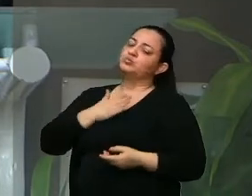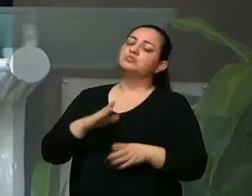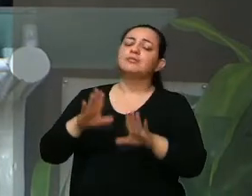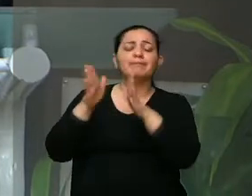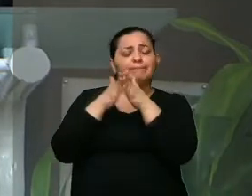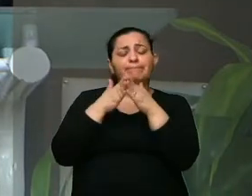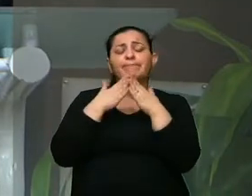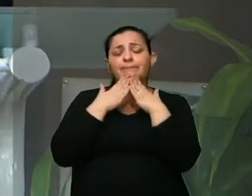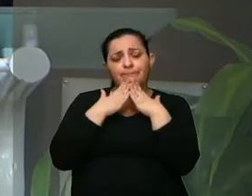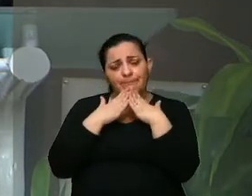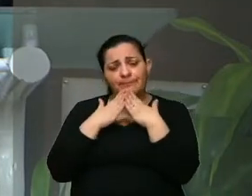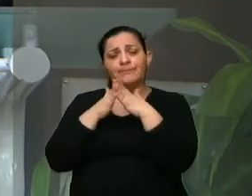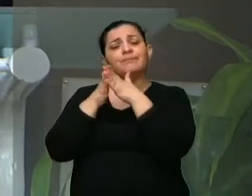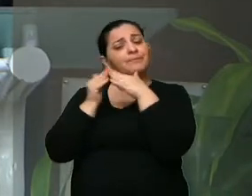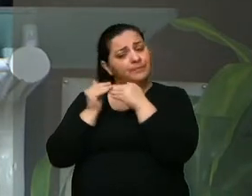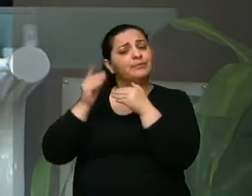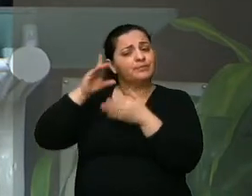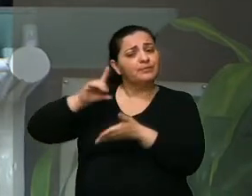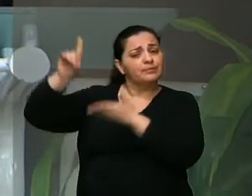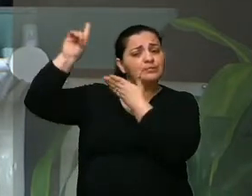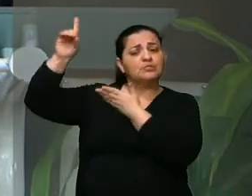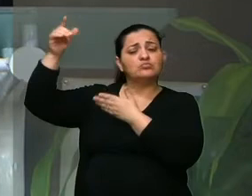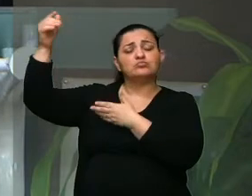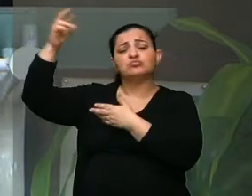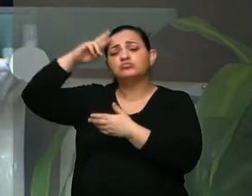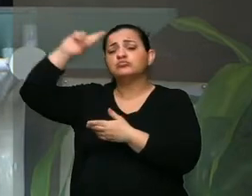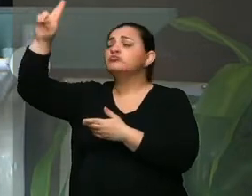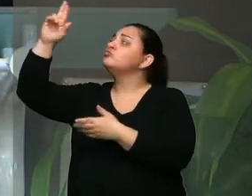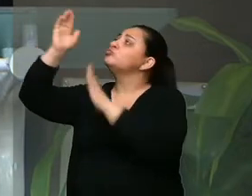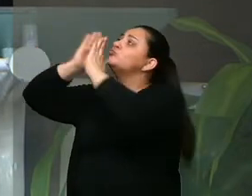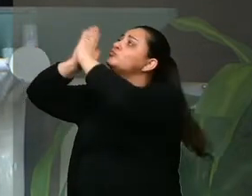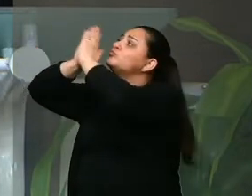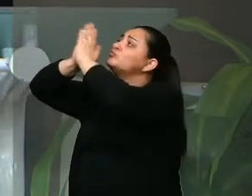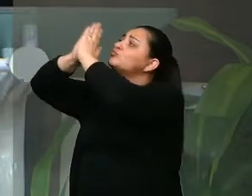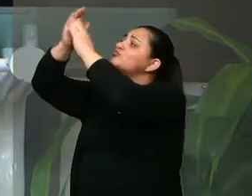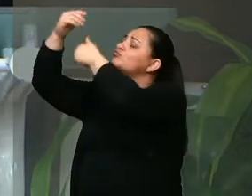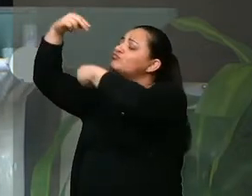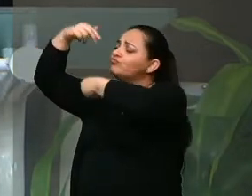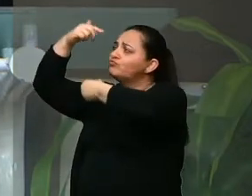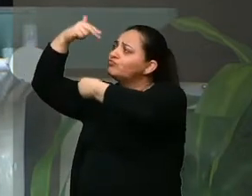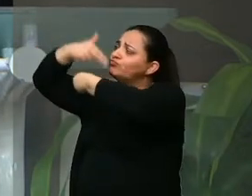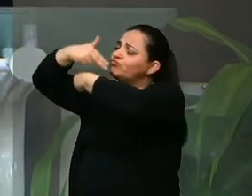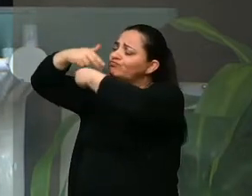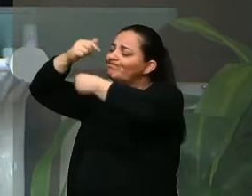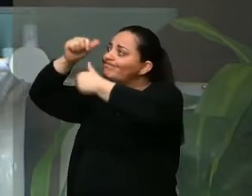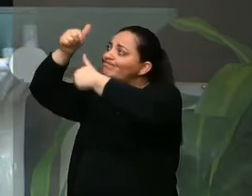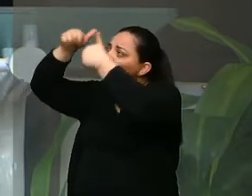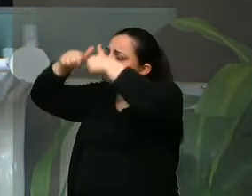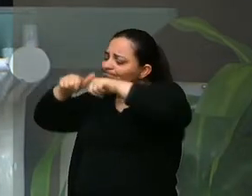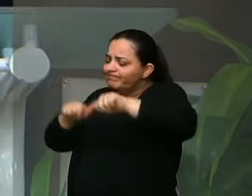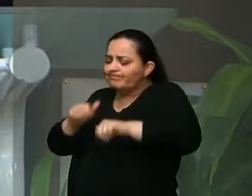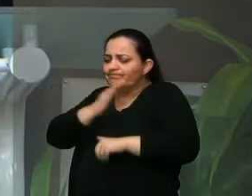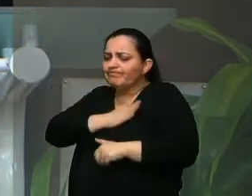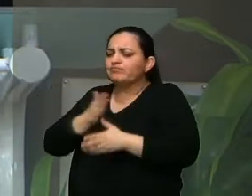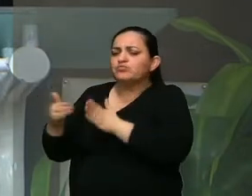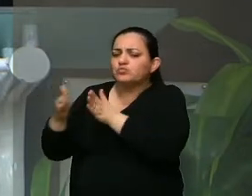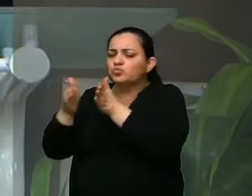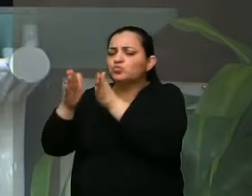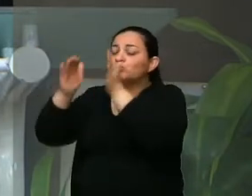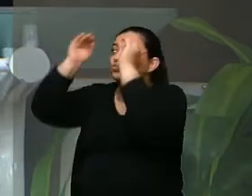pede pra deus senhor sonda e se a minha um caminho mau há alguma coisa que me faça